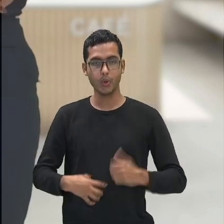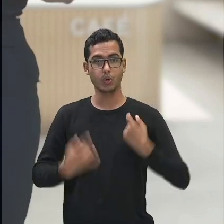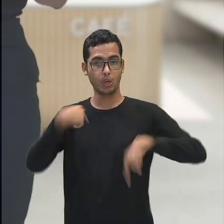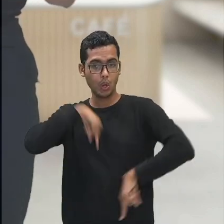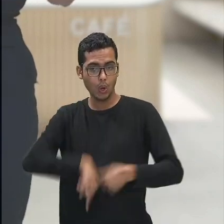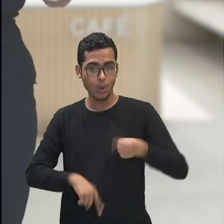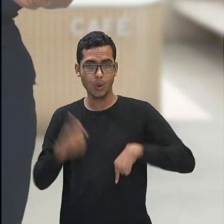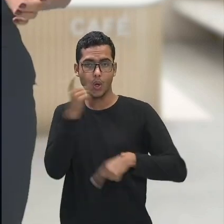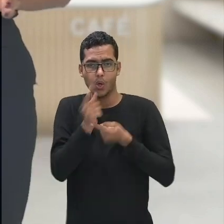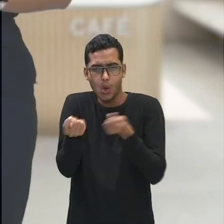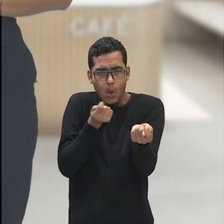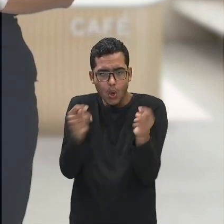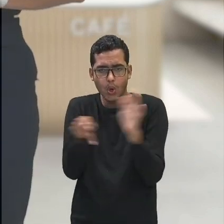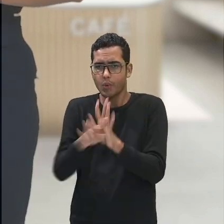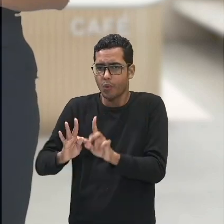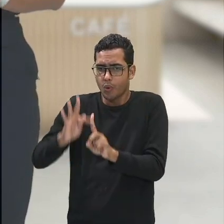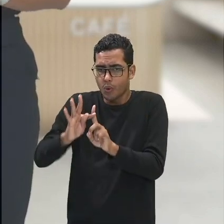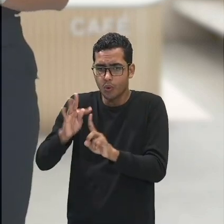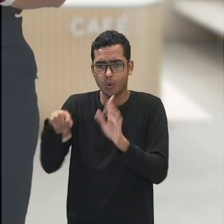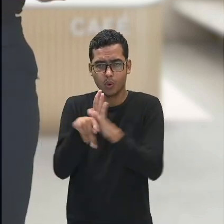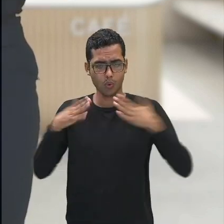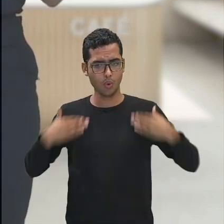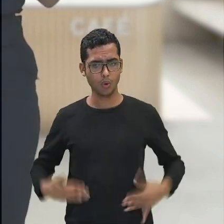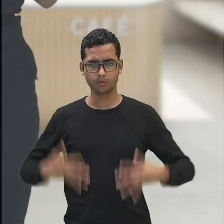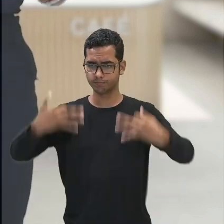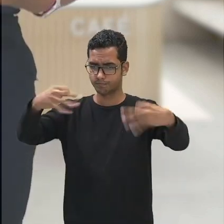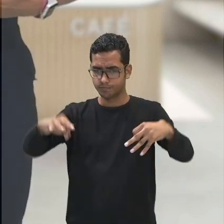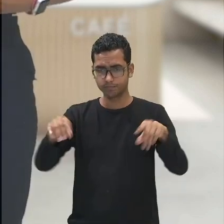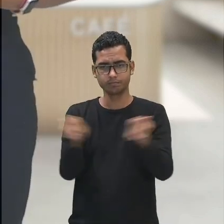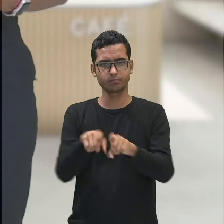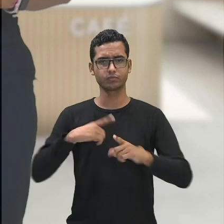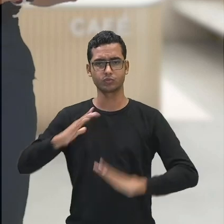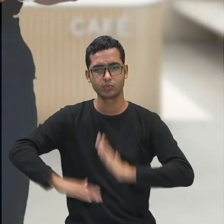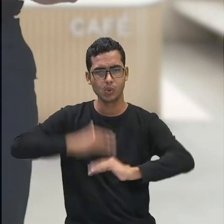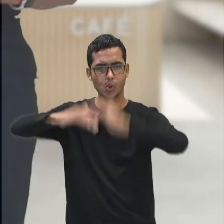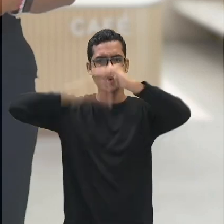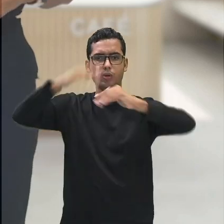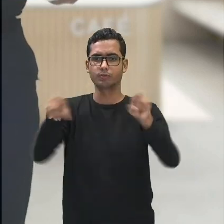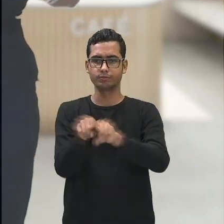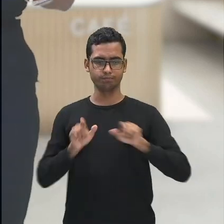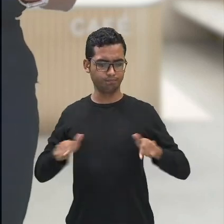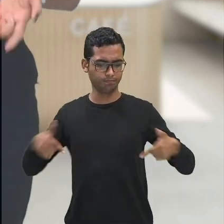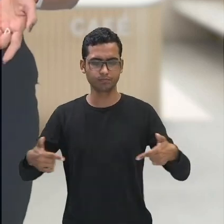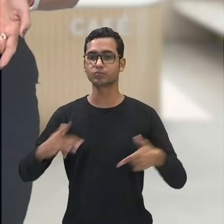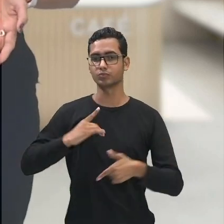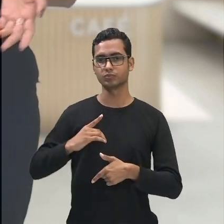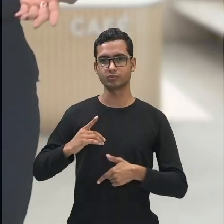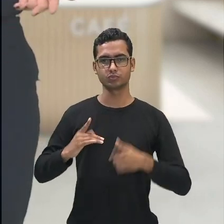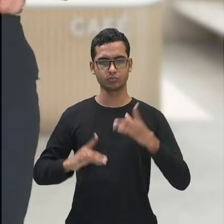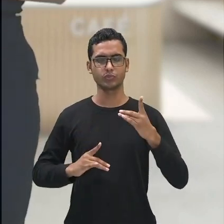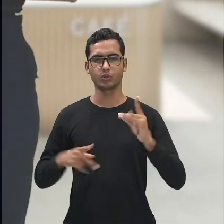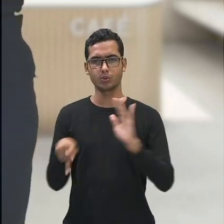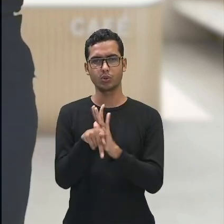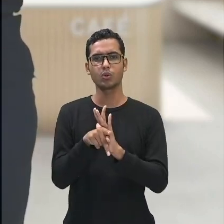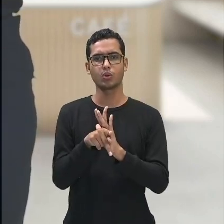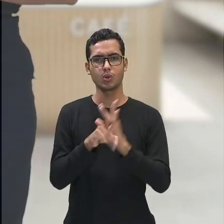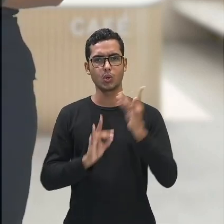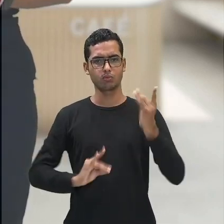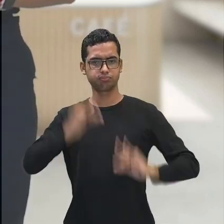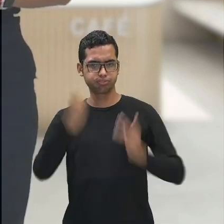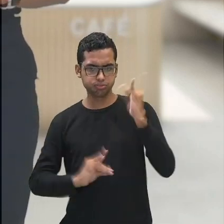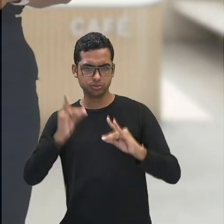uma temperatura corporal ideal para os seus desenvolvimentos e atividades metabólicas. Só que o